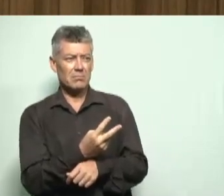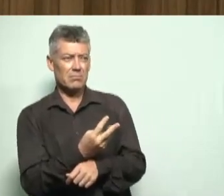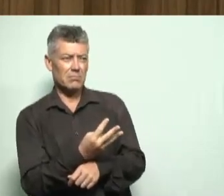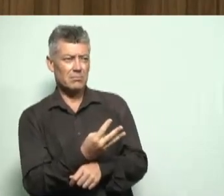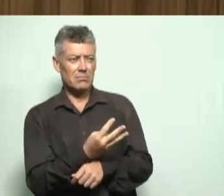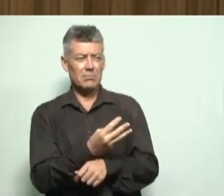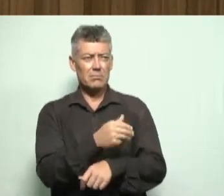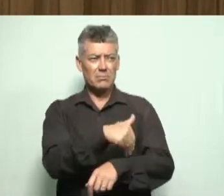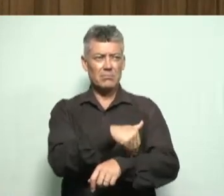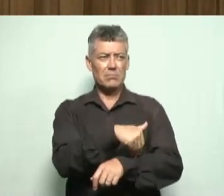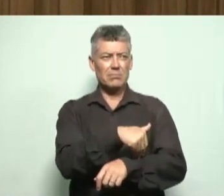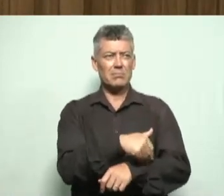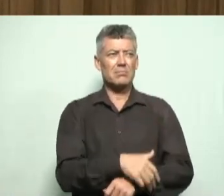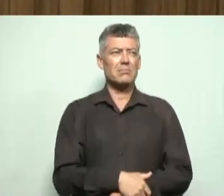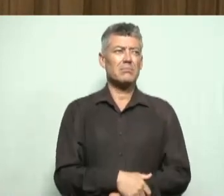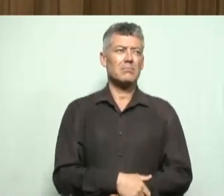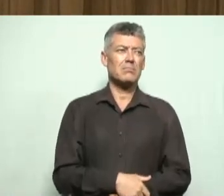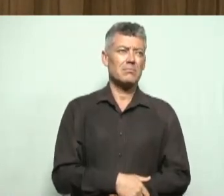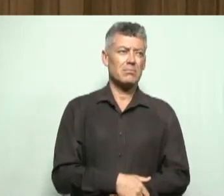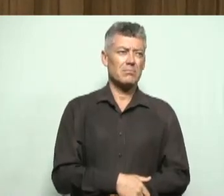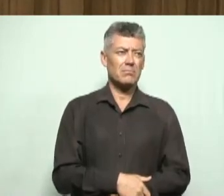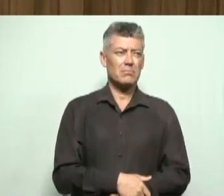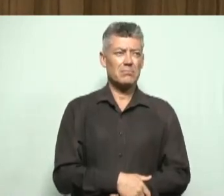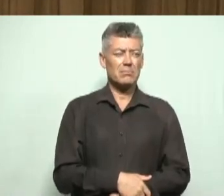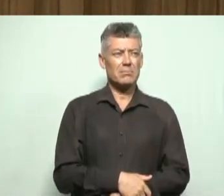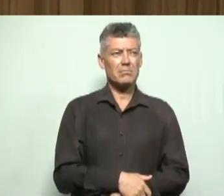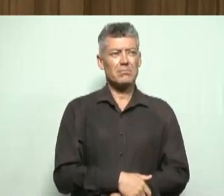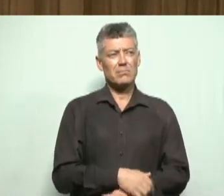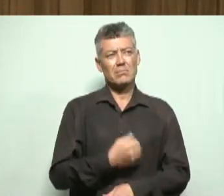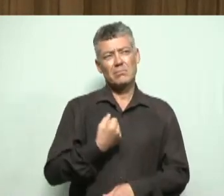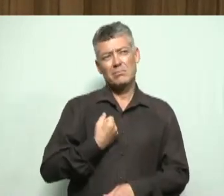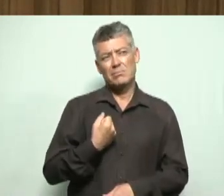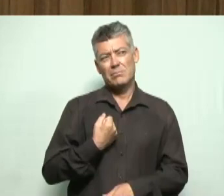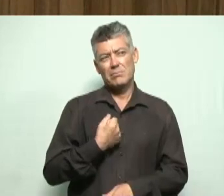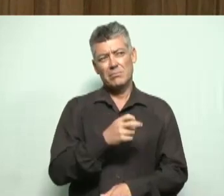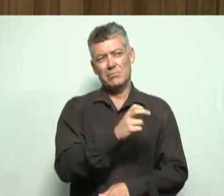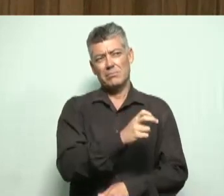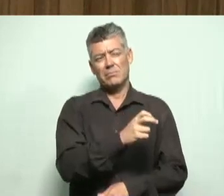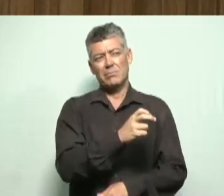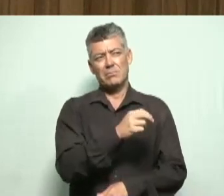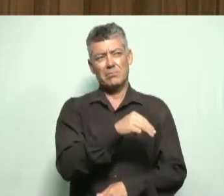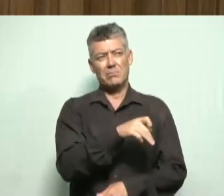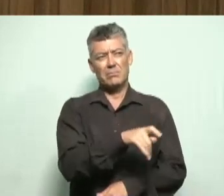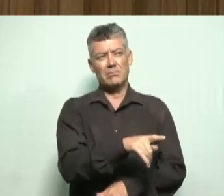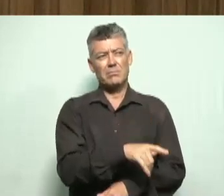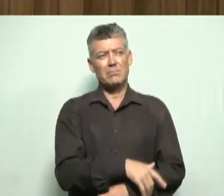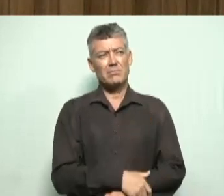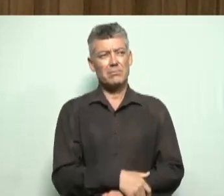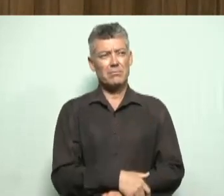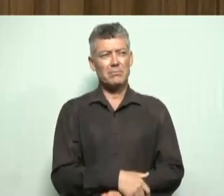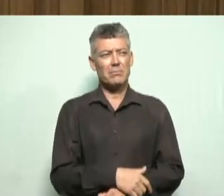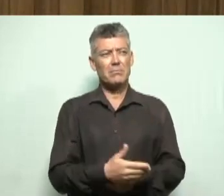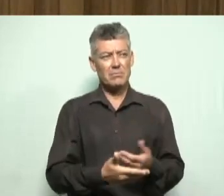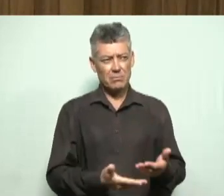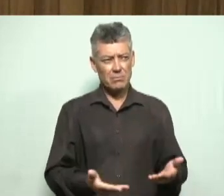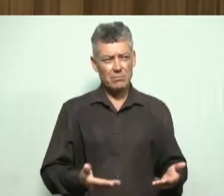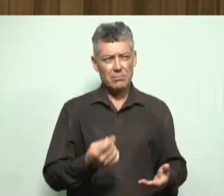1451, 1452 e 1453, Margarete Régia. Indicação número 5, Milclay Leite. Requerimento